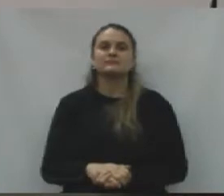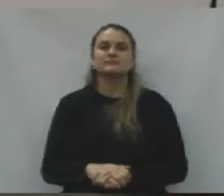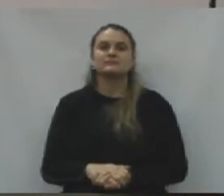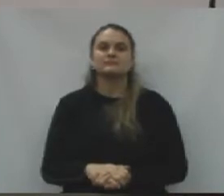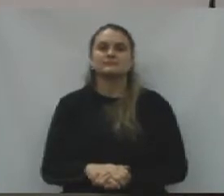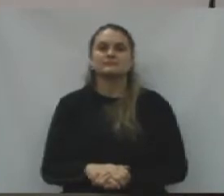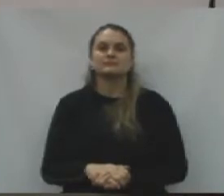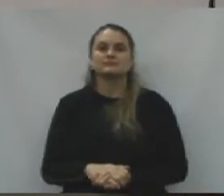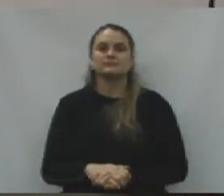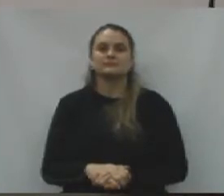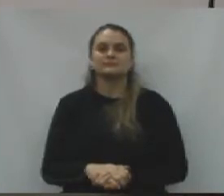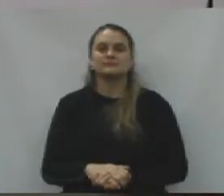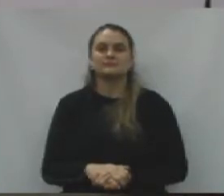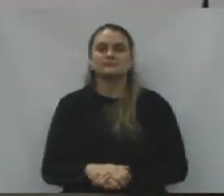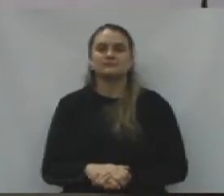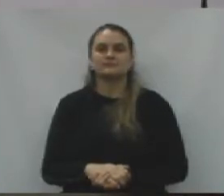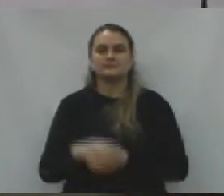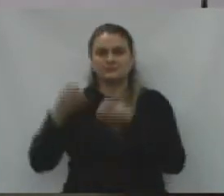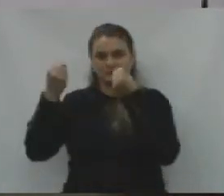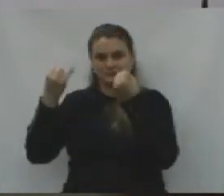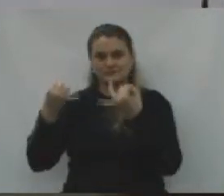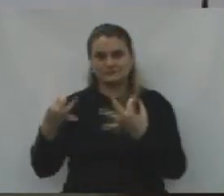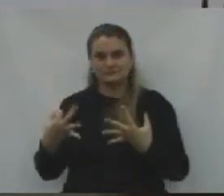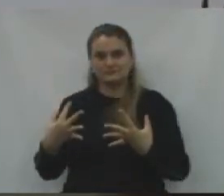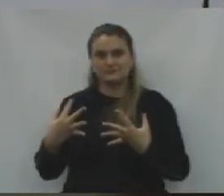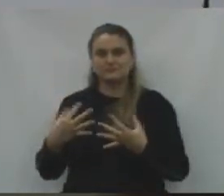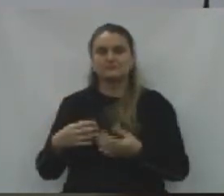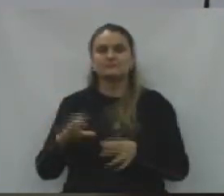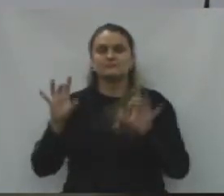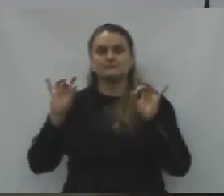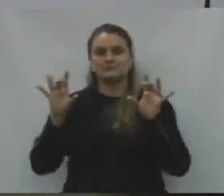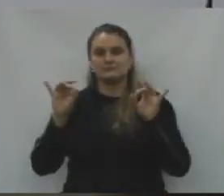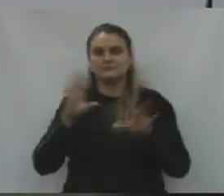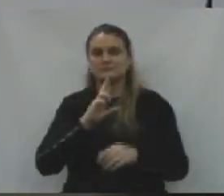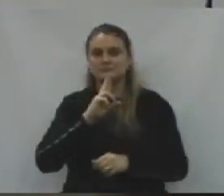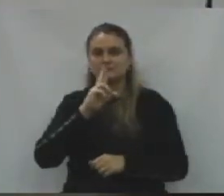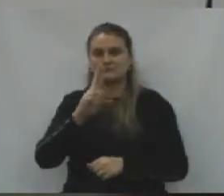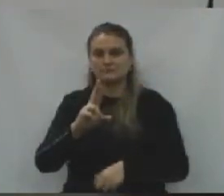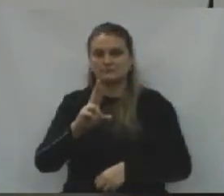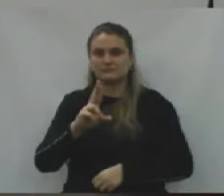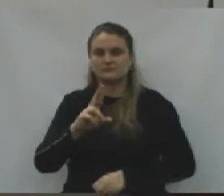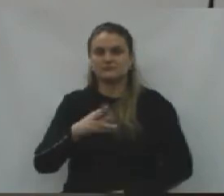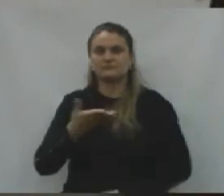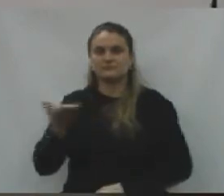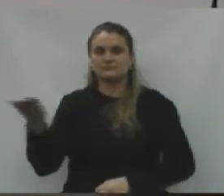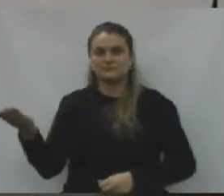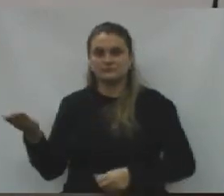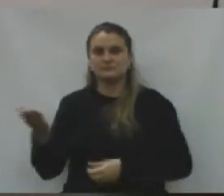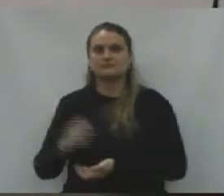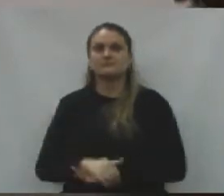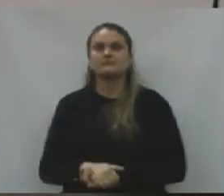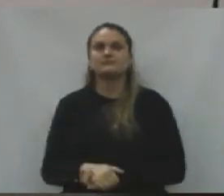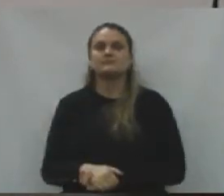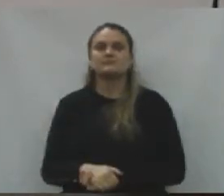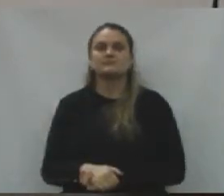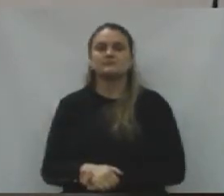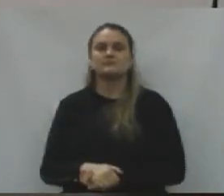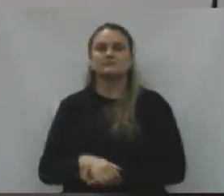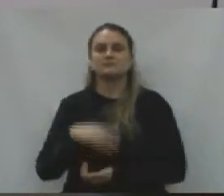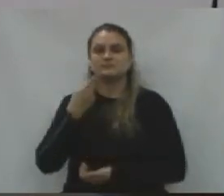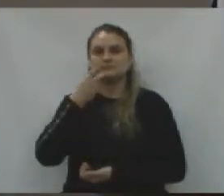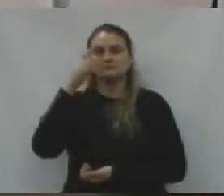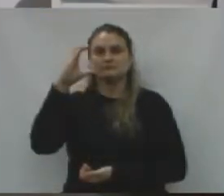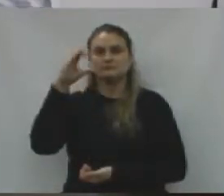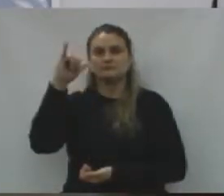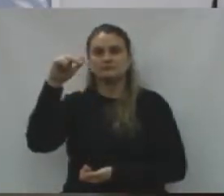permita. Me concede aqui para explicar, em especial a resposta dos senhores, aos senhores